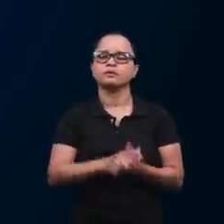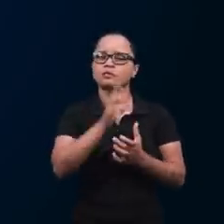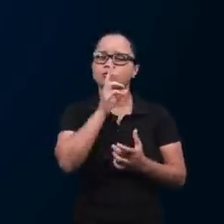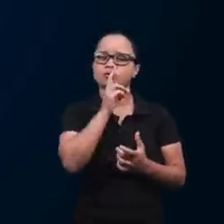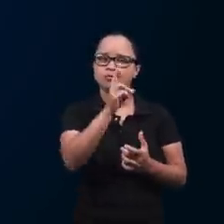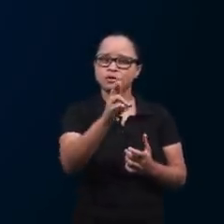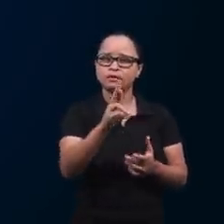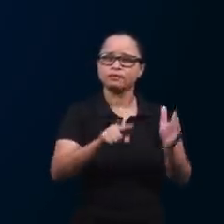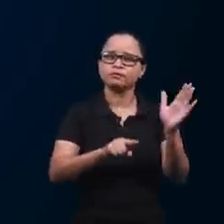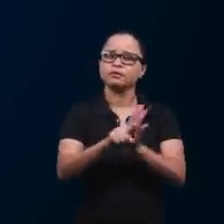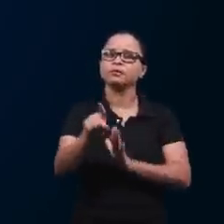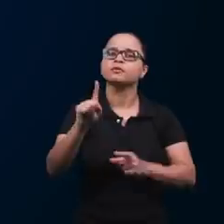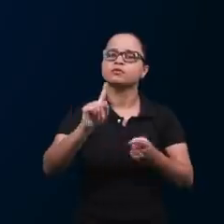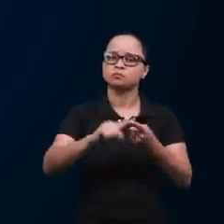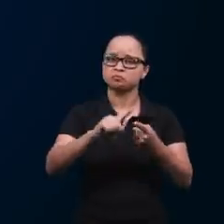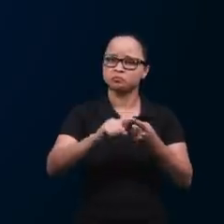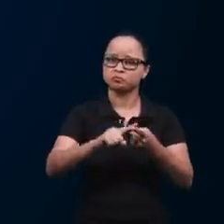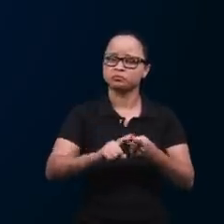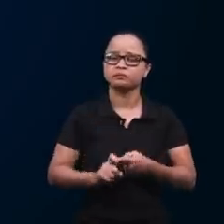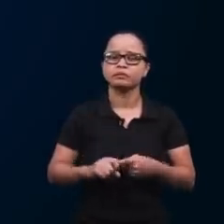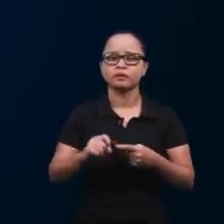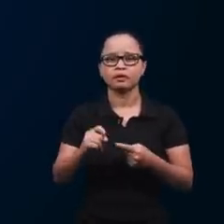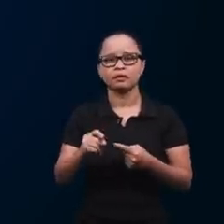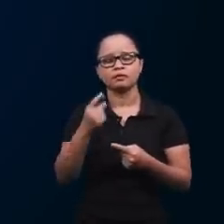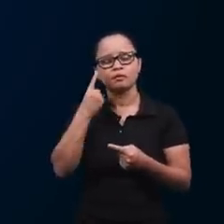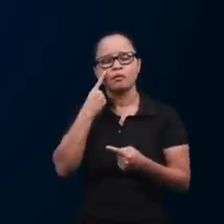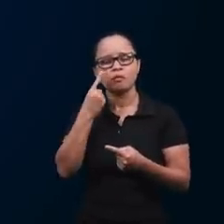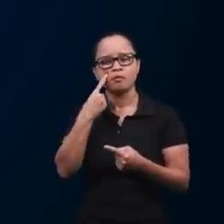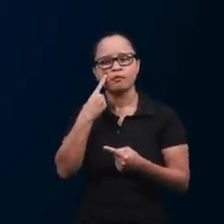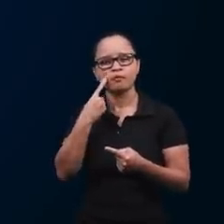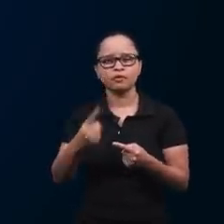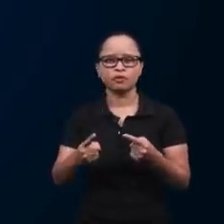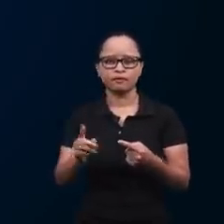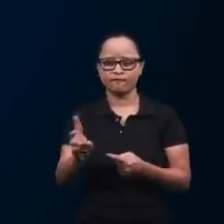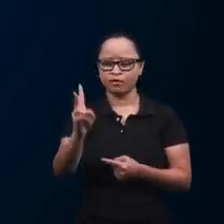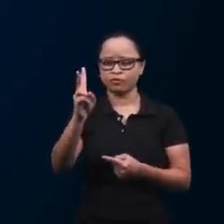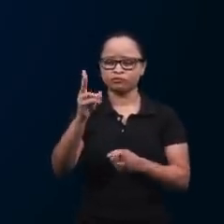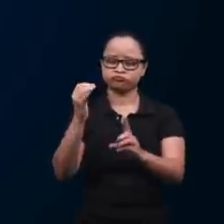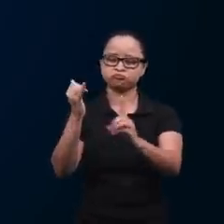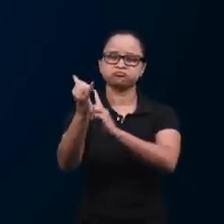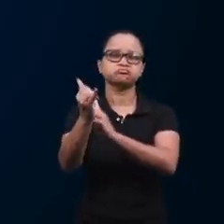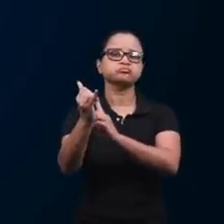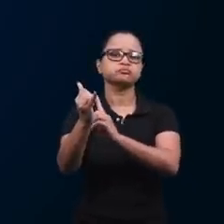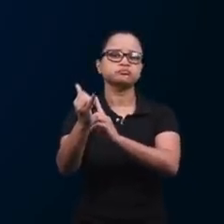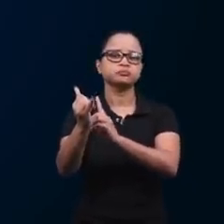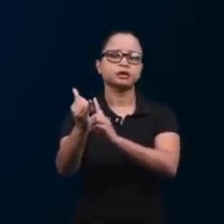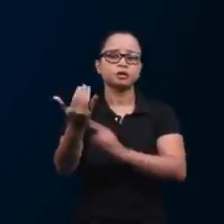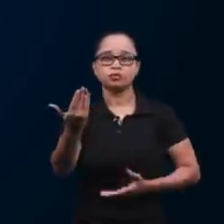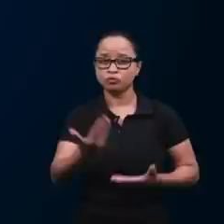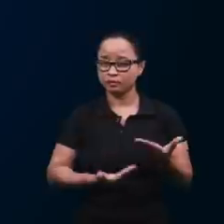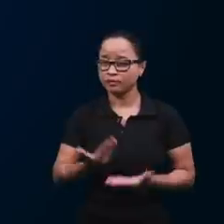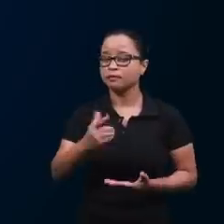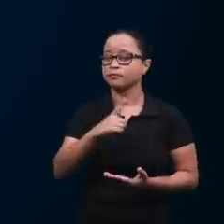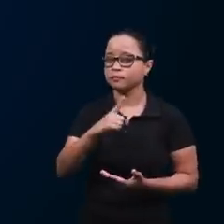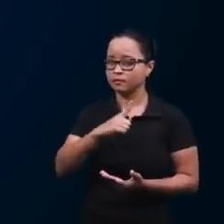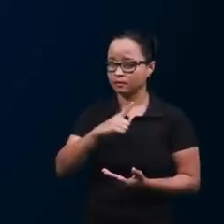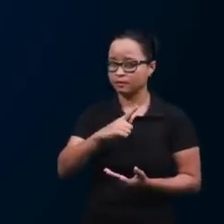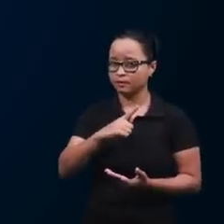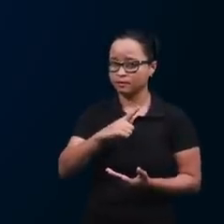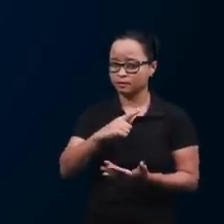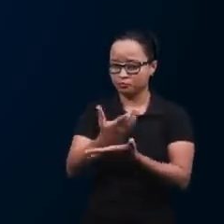resposta para pergunta 1 e observamos os valores proféticos que o cliente tem